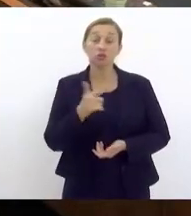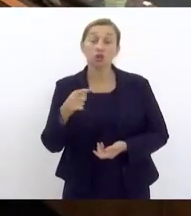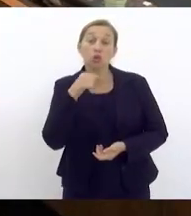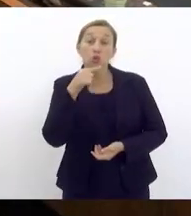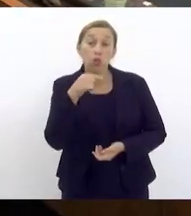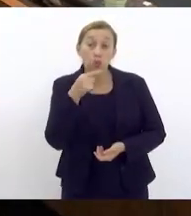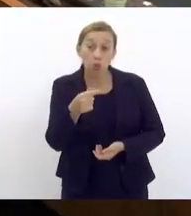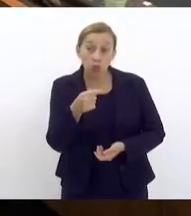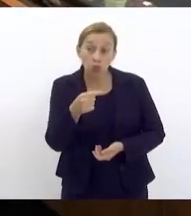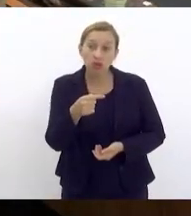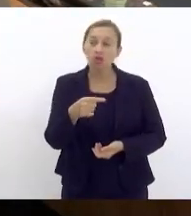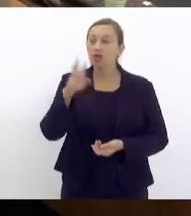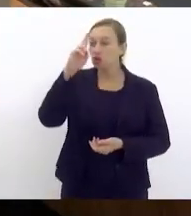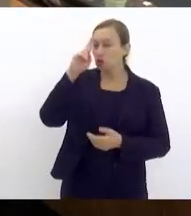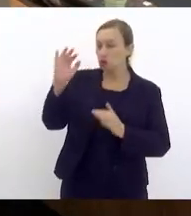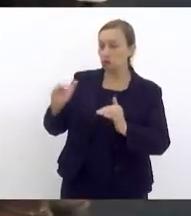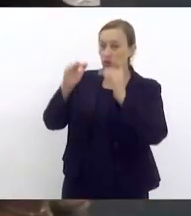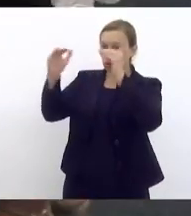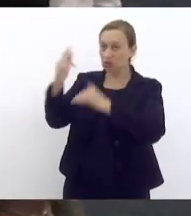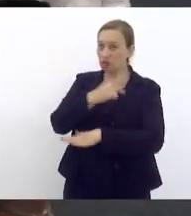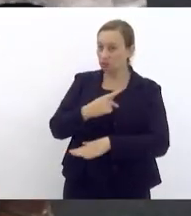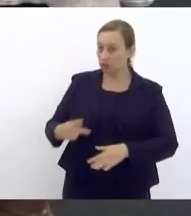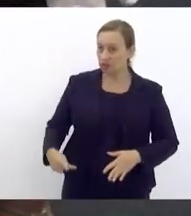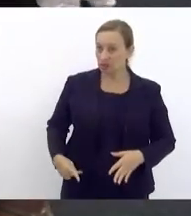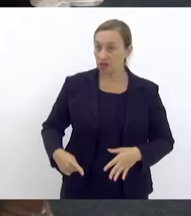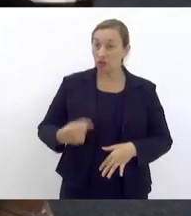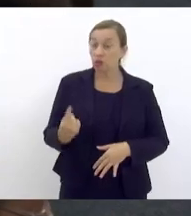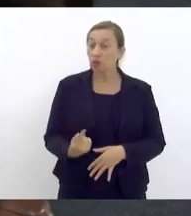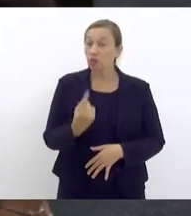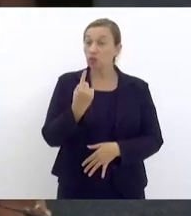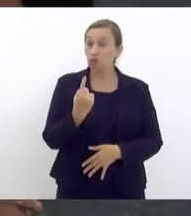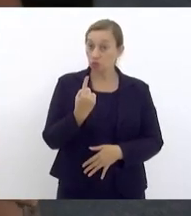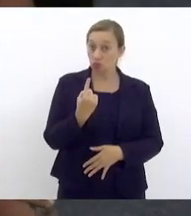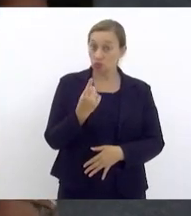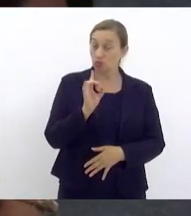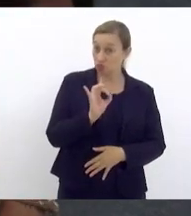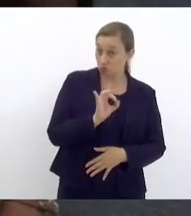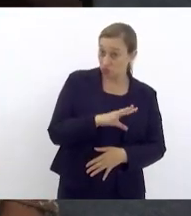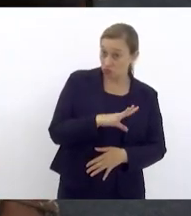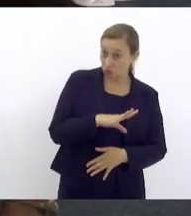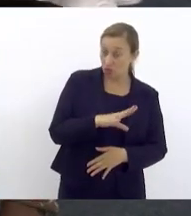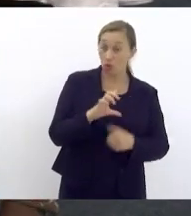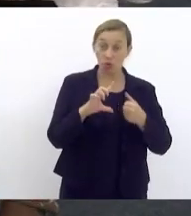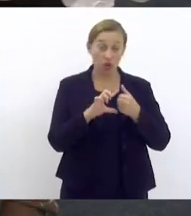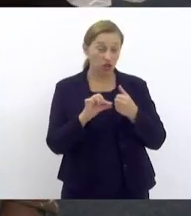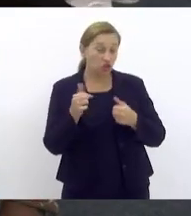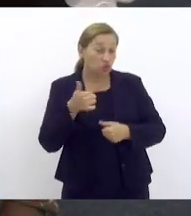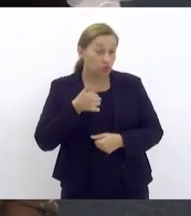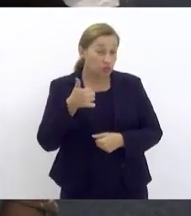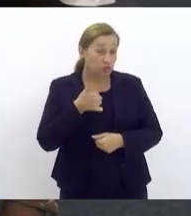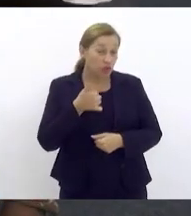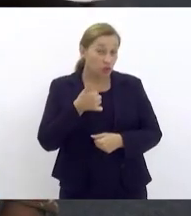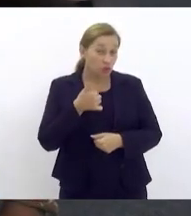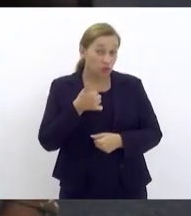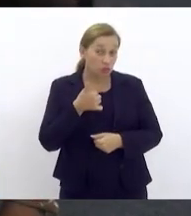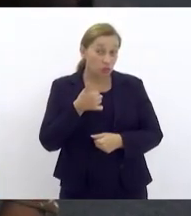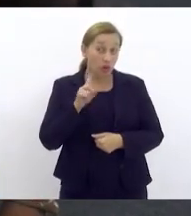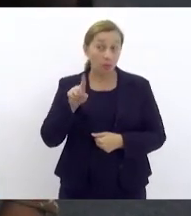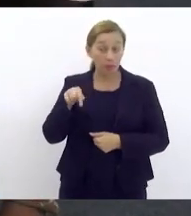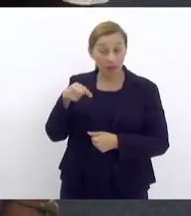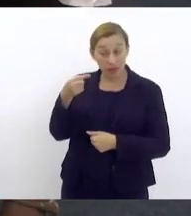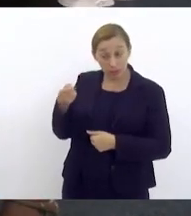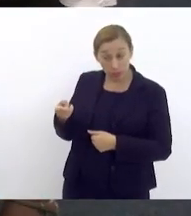que vossa excelência nesse único exclusivamente o artigo primeiro para depois